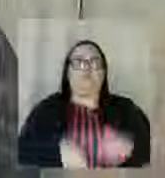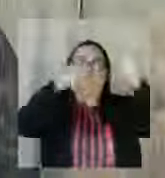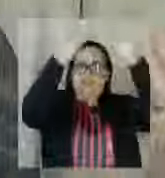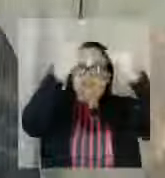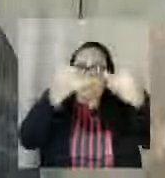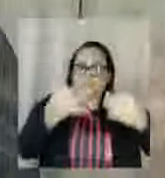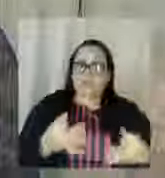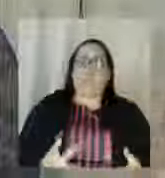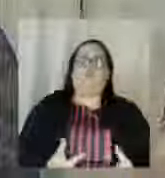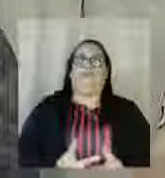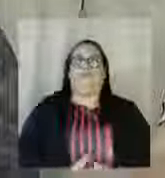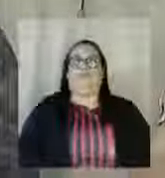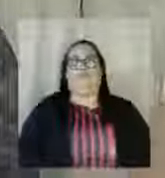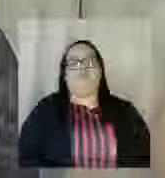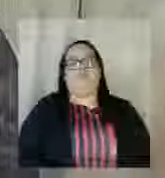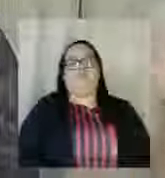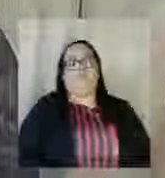explicava.